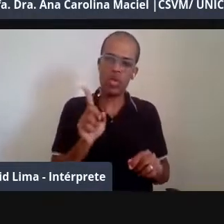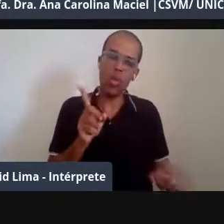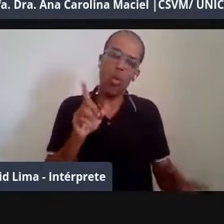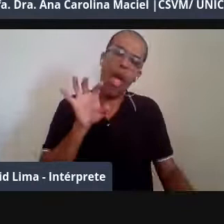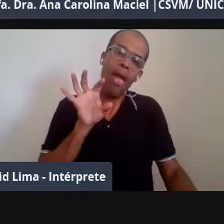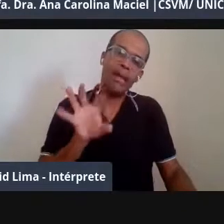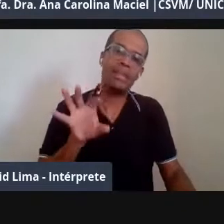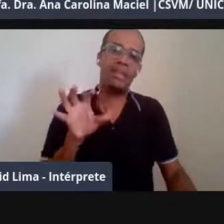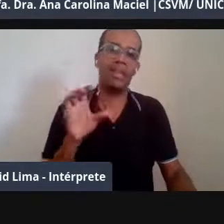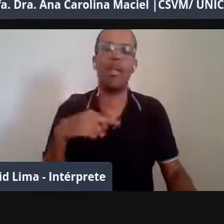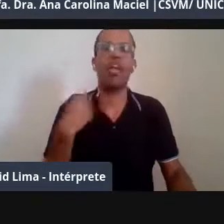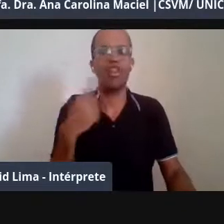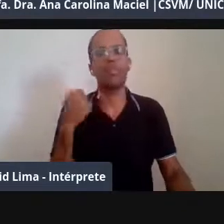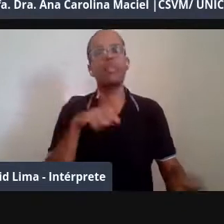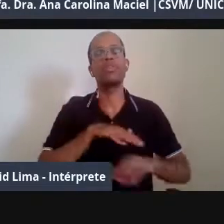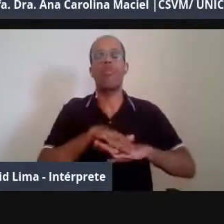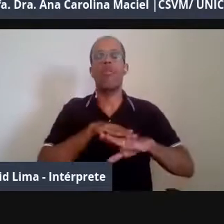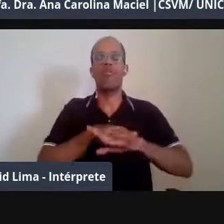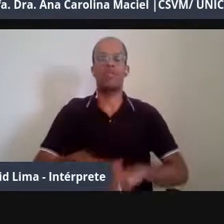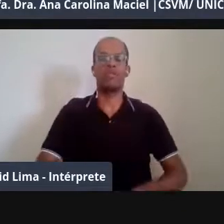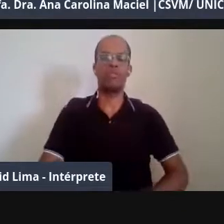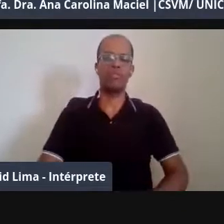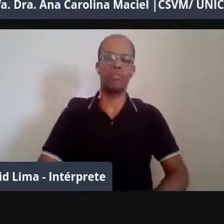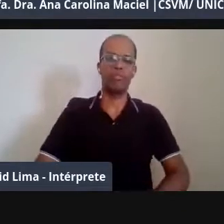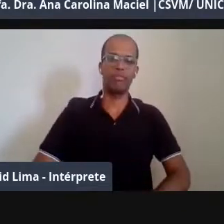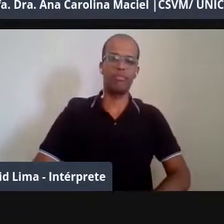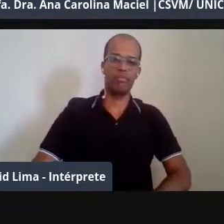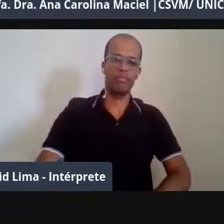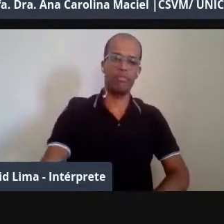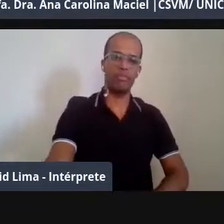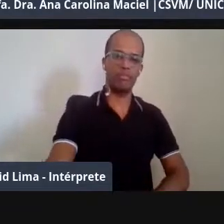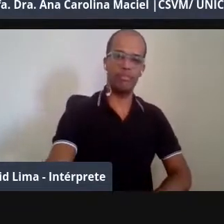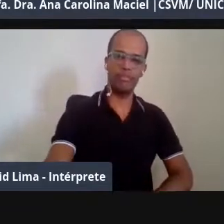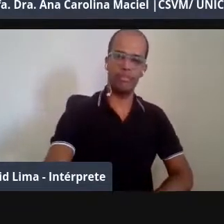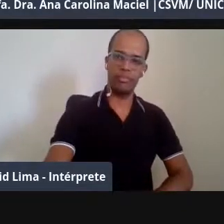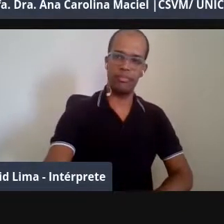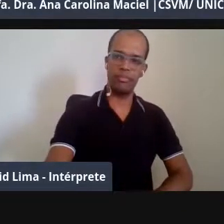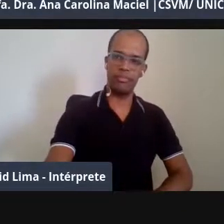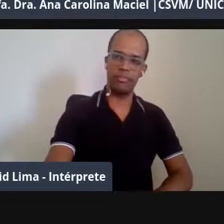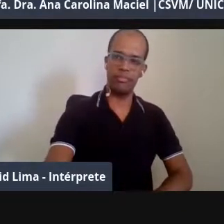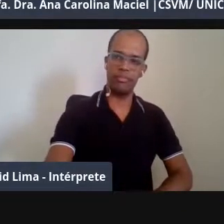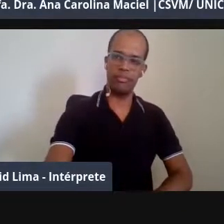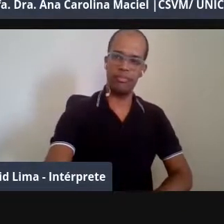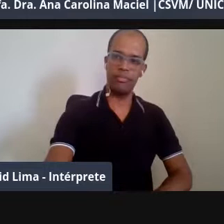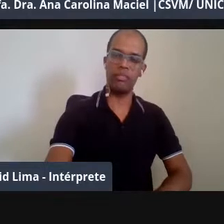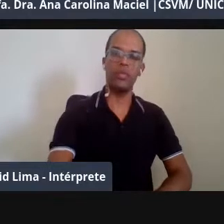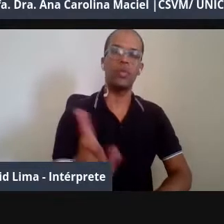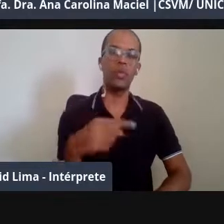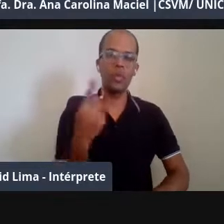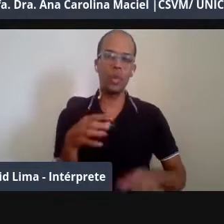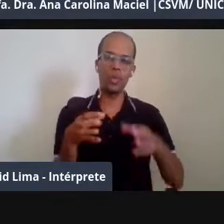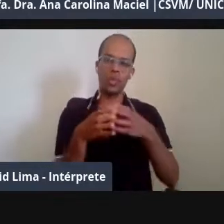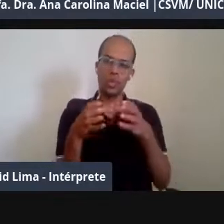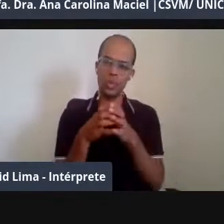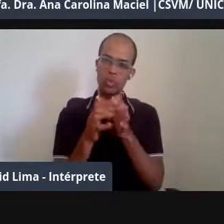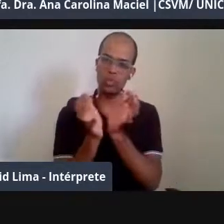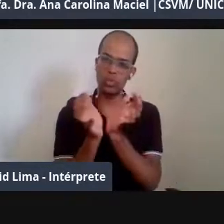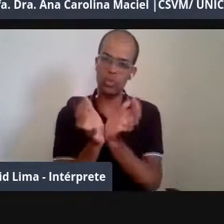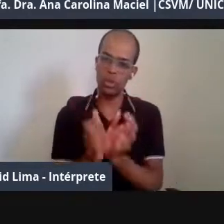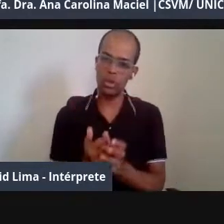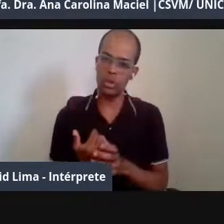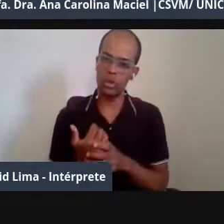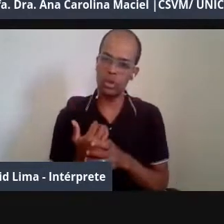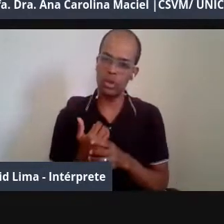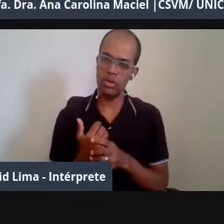de diálogo que a gente quer instaurar, né, com os nossos espectadores, com os nossos colegas. Então, que paire